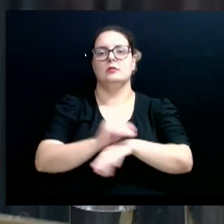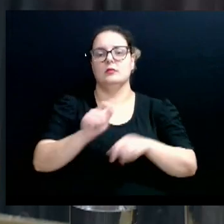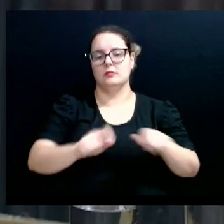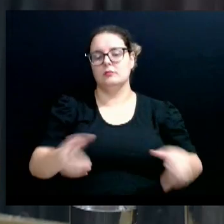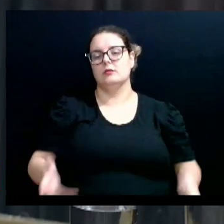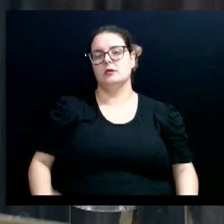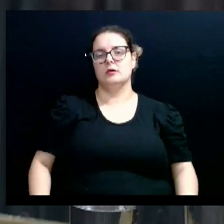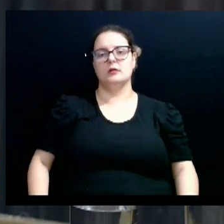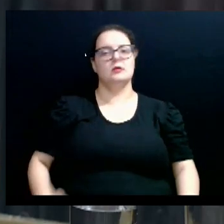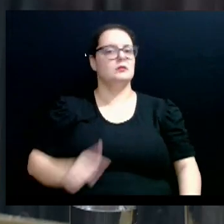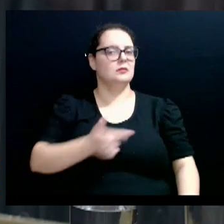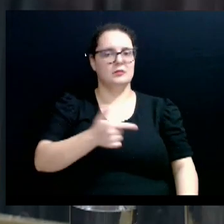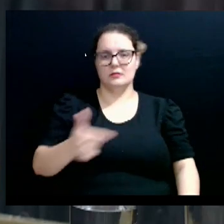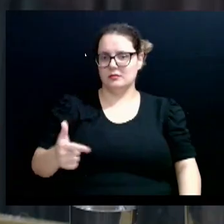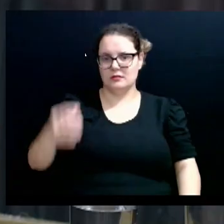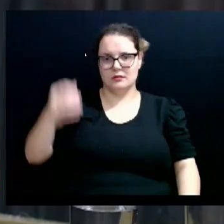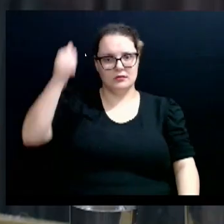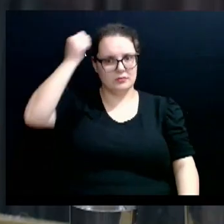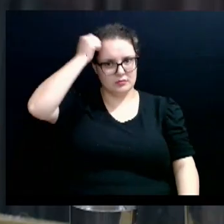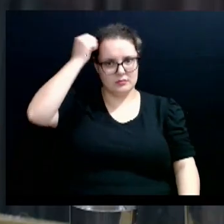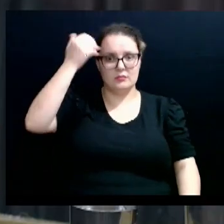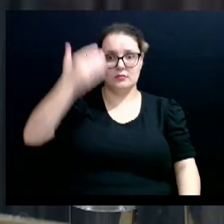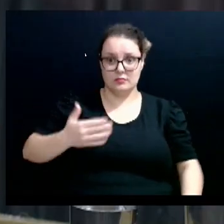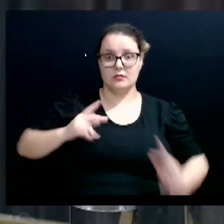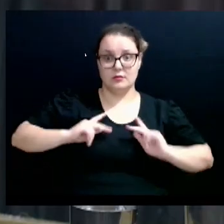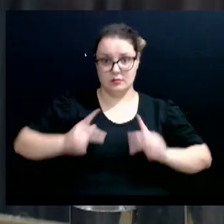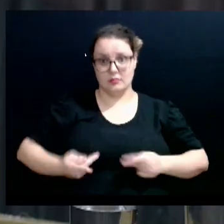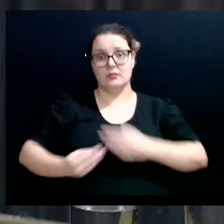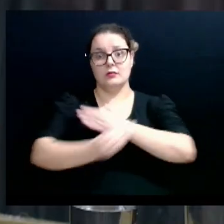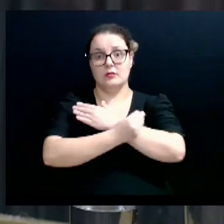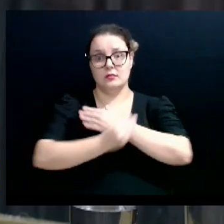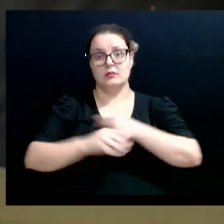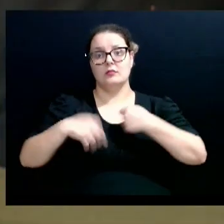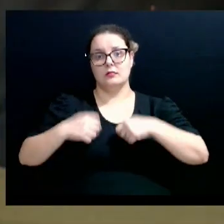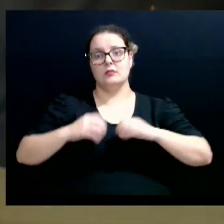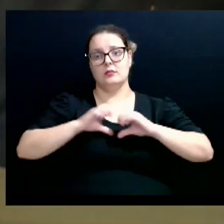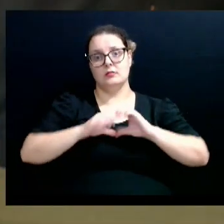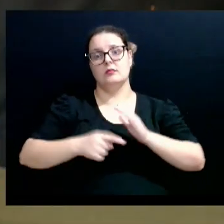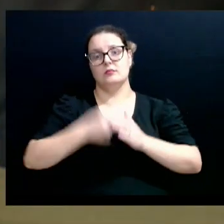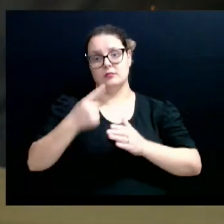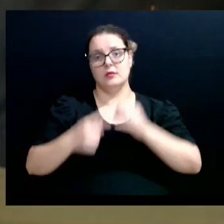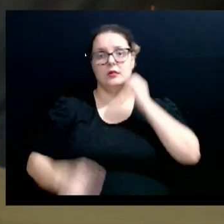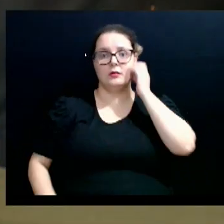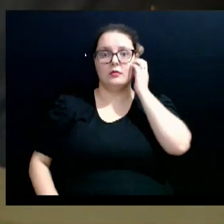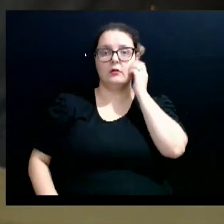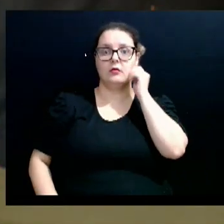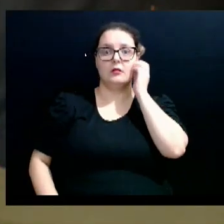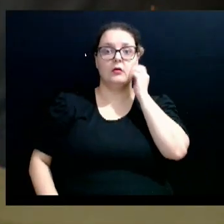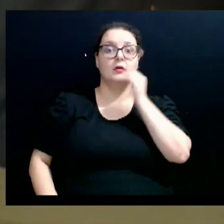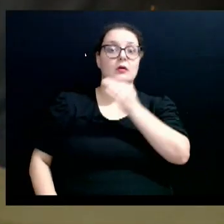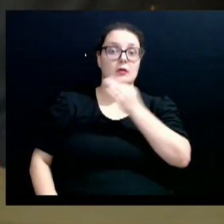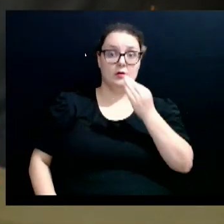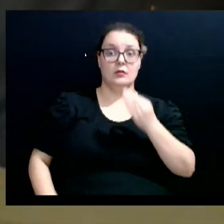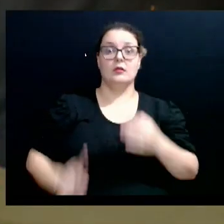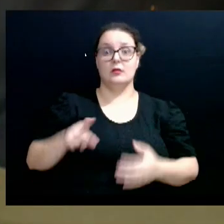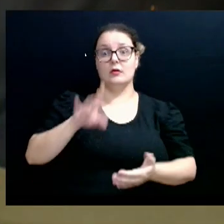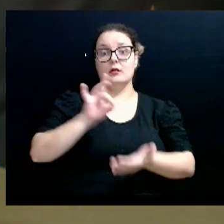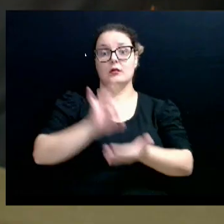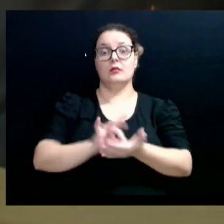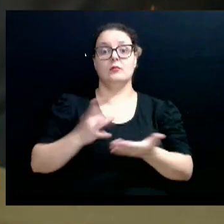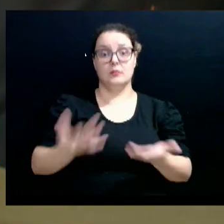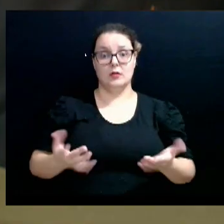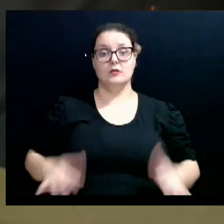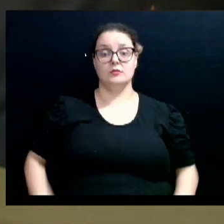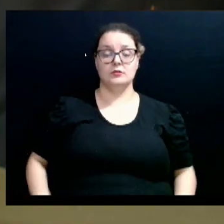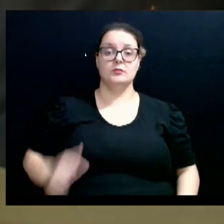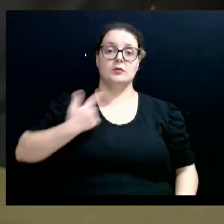culpa, você é humana, você precisa se cuidar, se amar em primeiro lugar. Excelente. É uma realidade, né, que a gente precisa